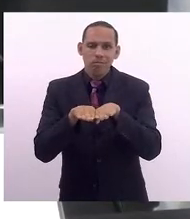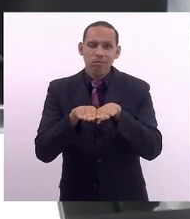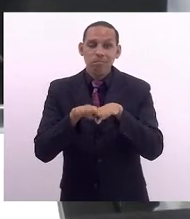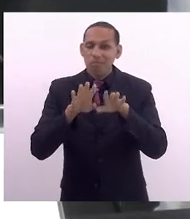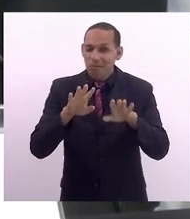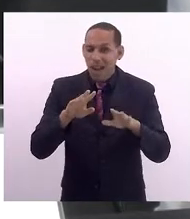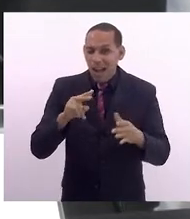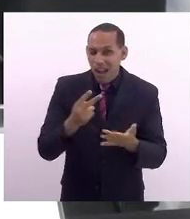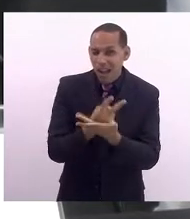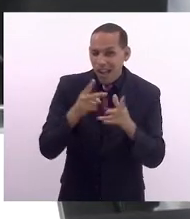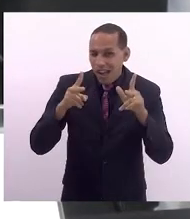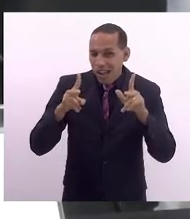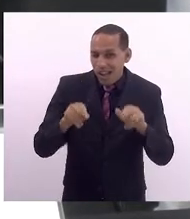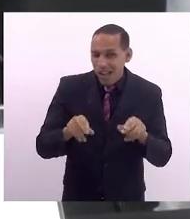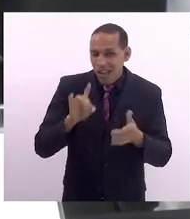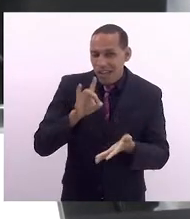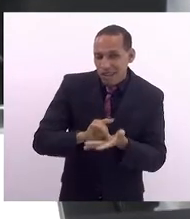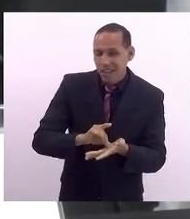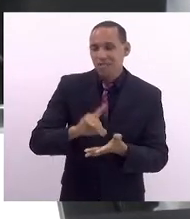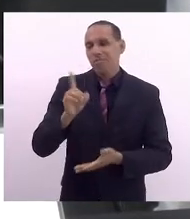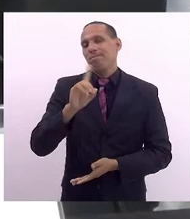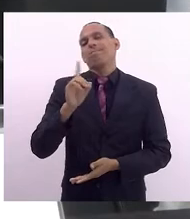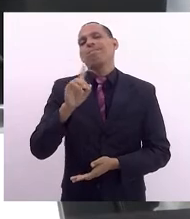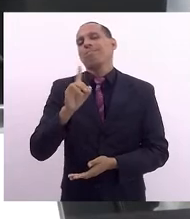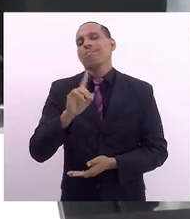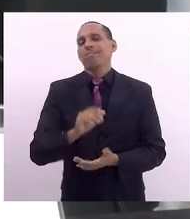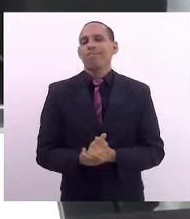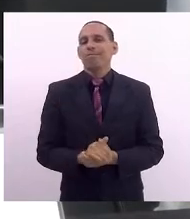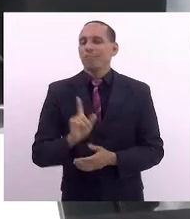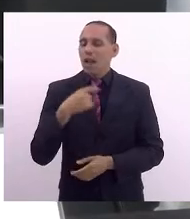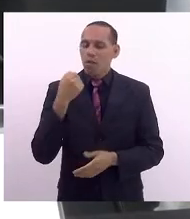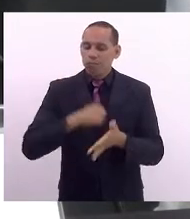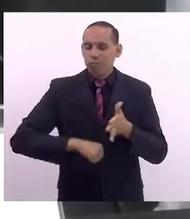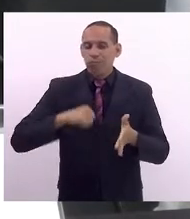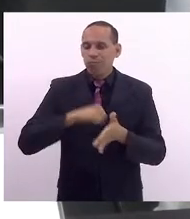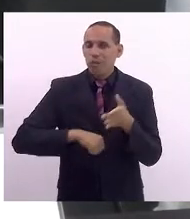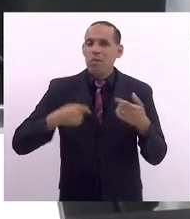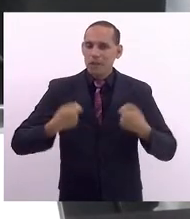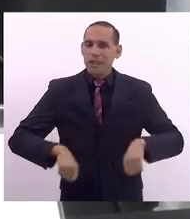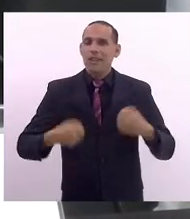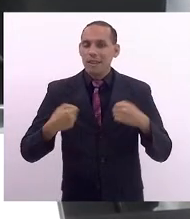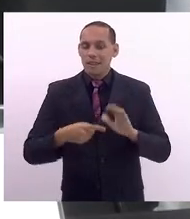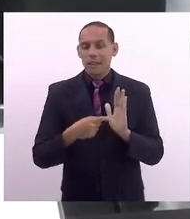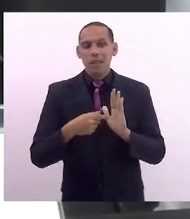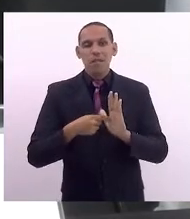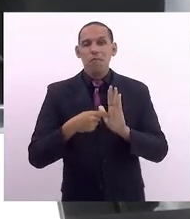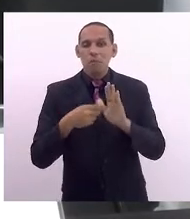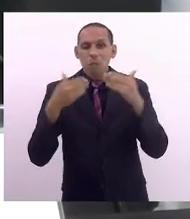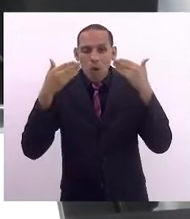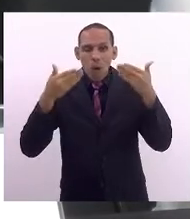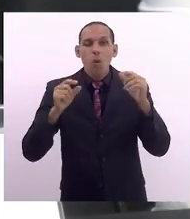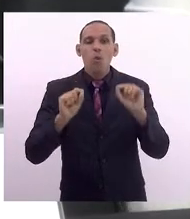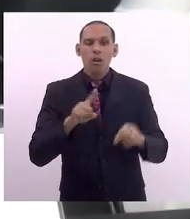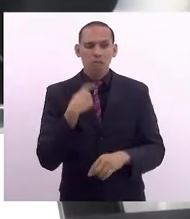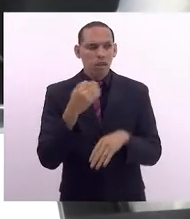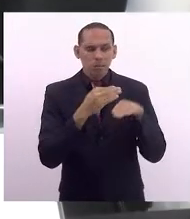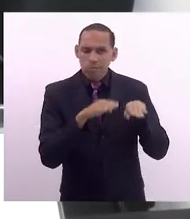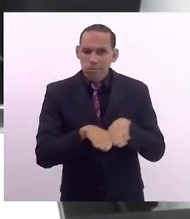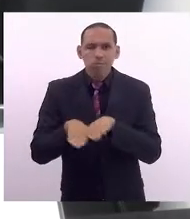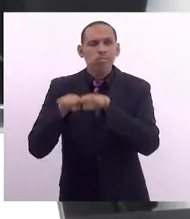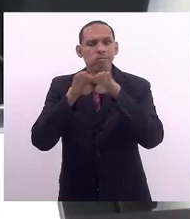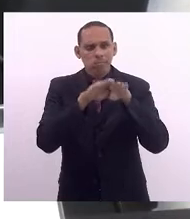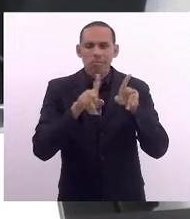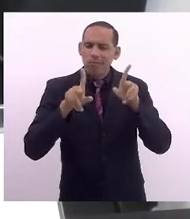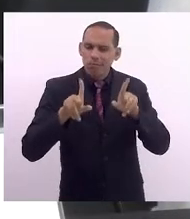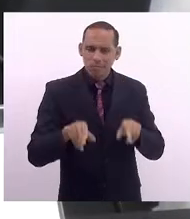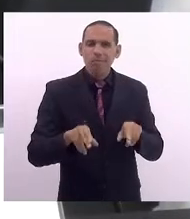não acontece. É, mas a gente precisa lutar e precisa mostrar que somos iguais, sim. É, meu